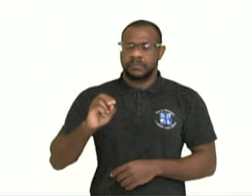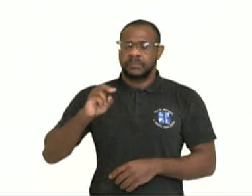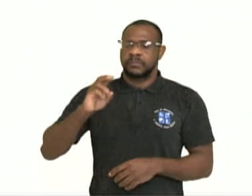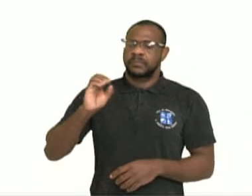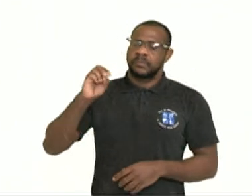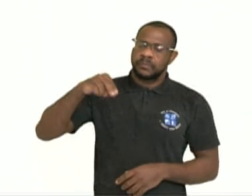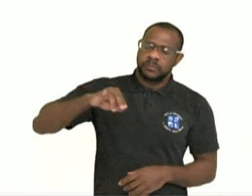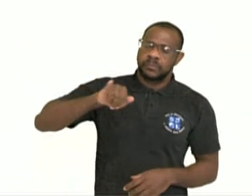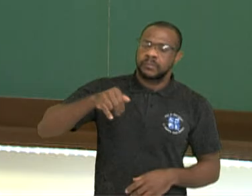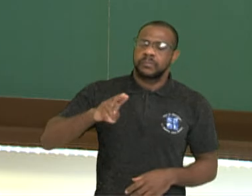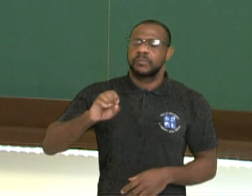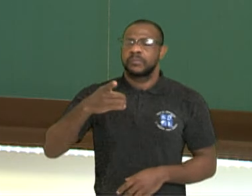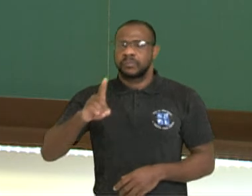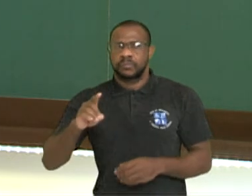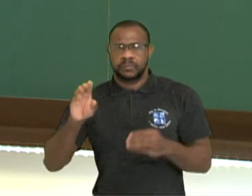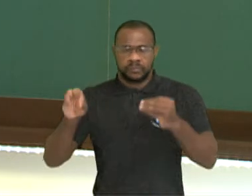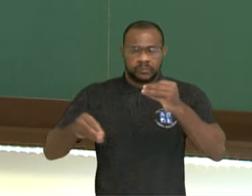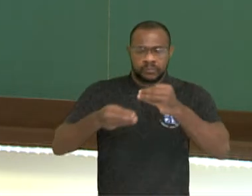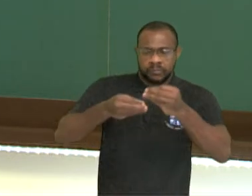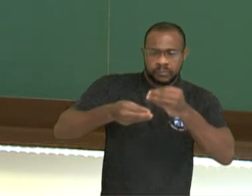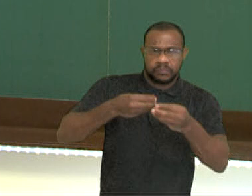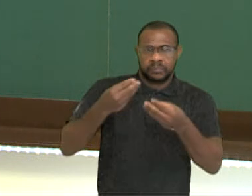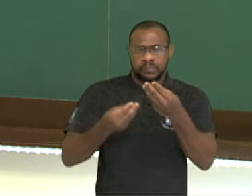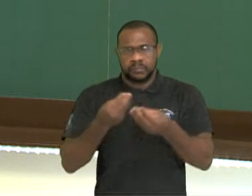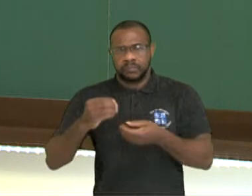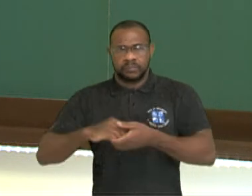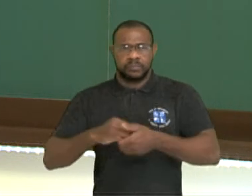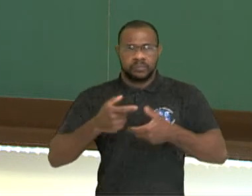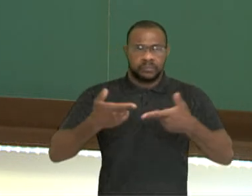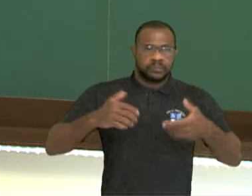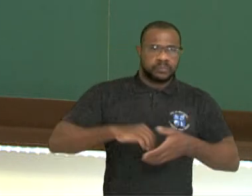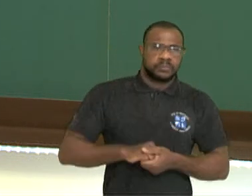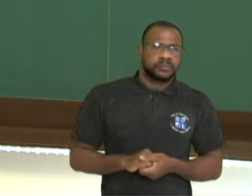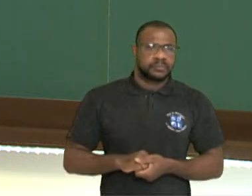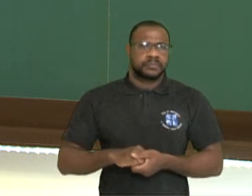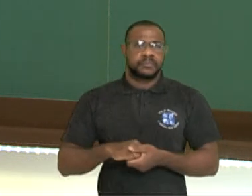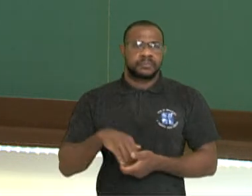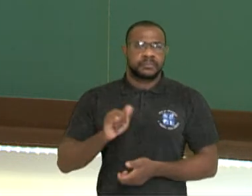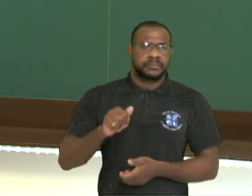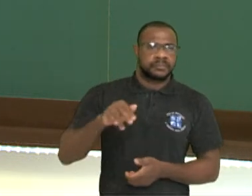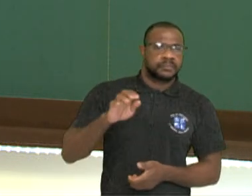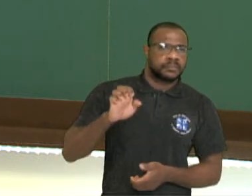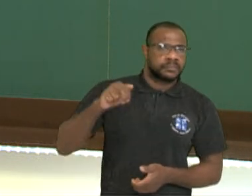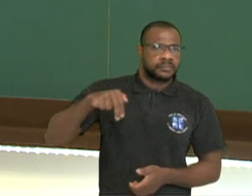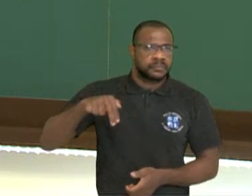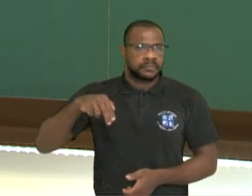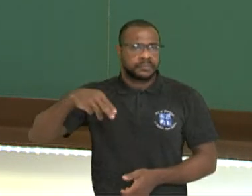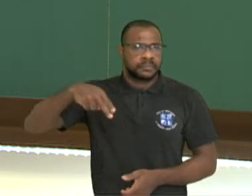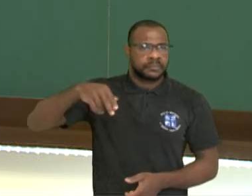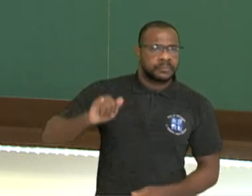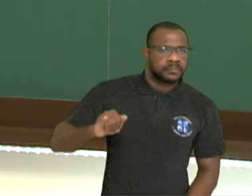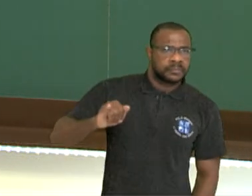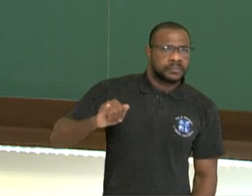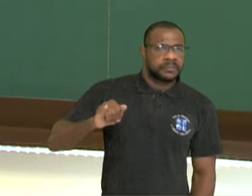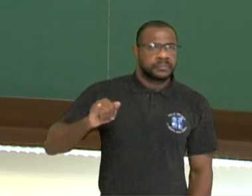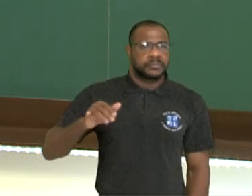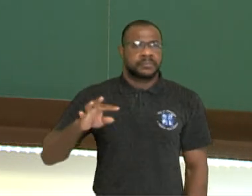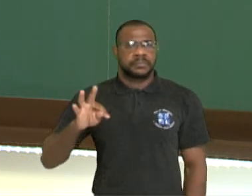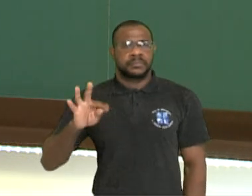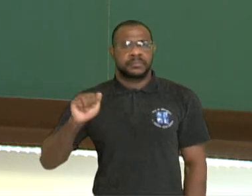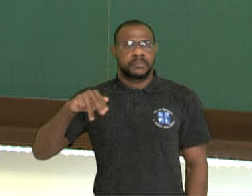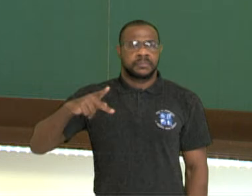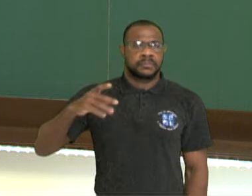ni, tampouco, o, e o com tilde, na organização textual como